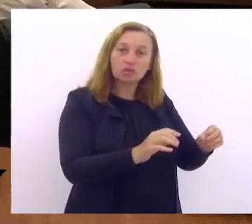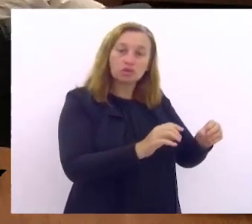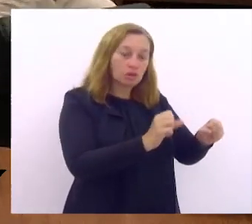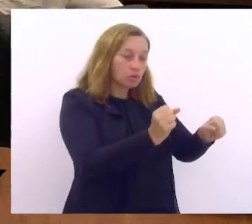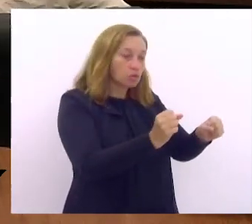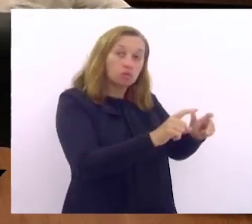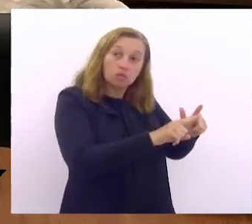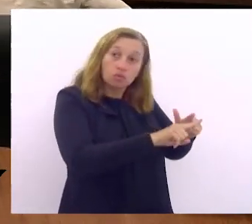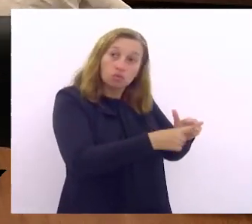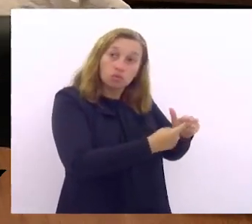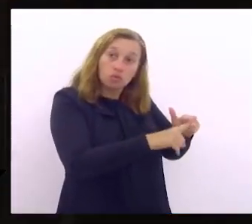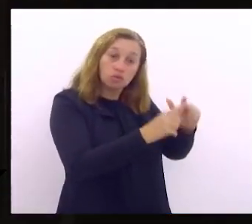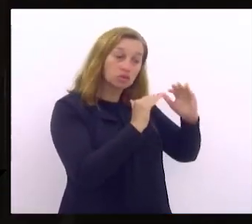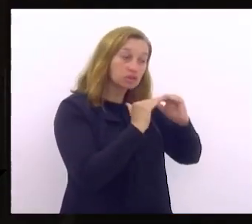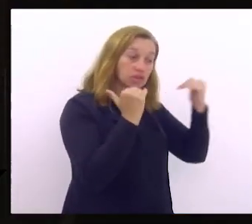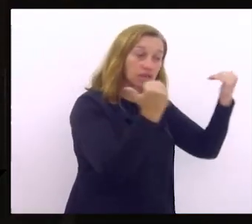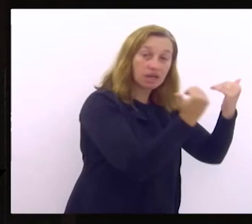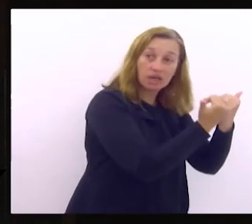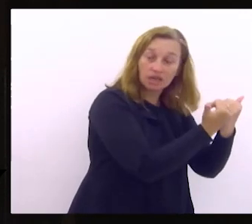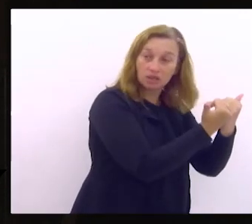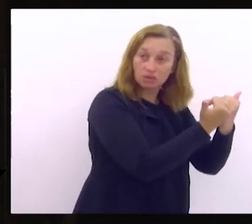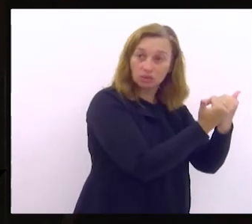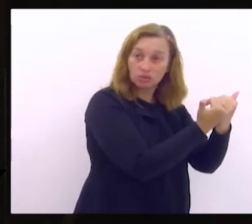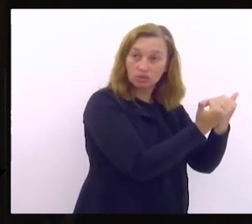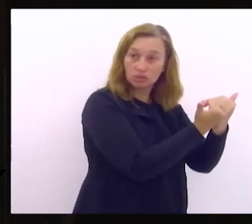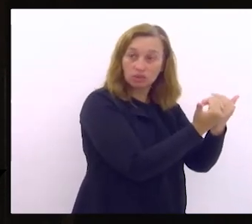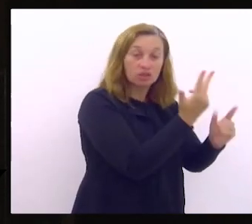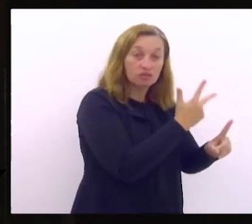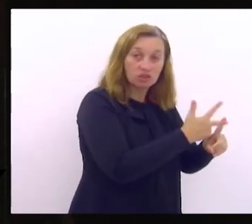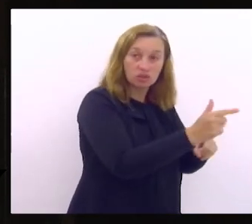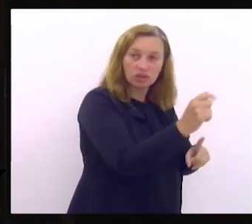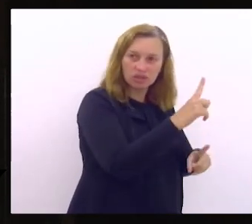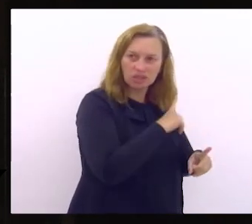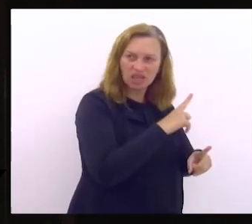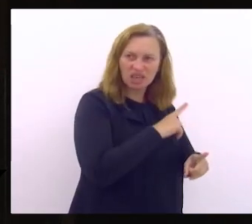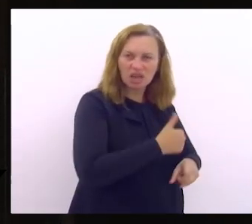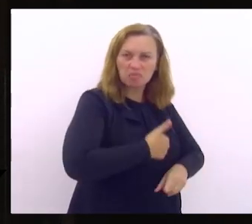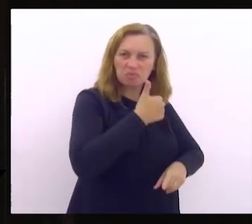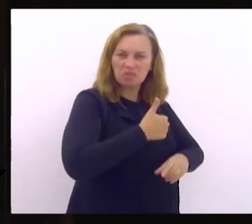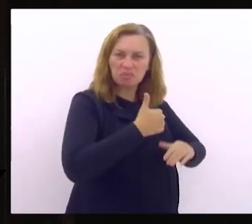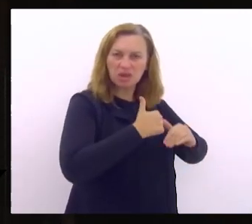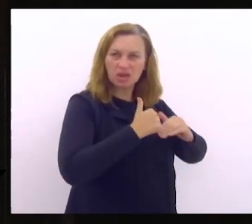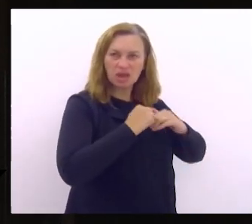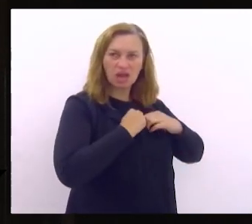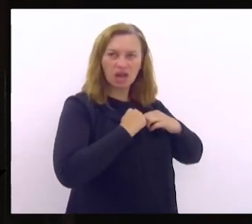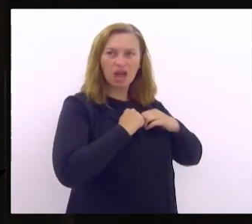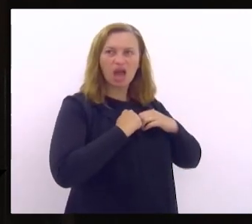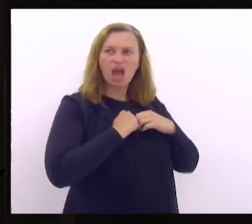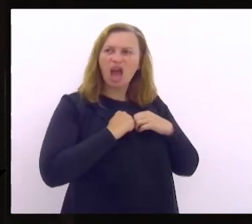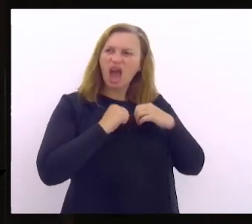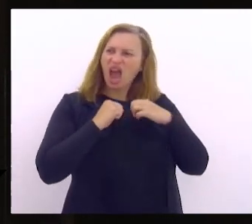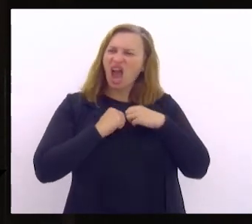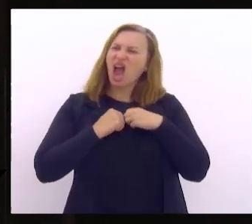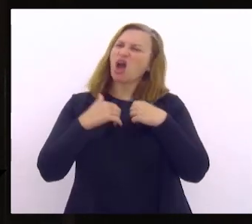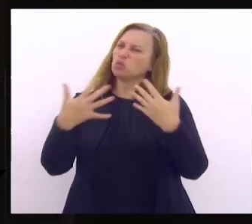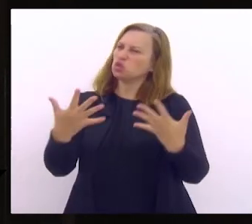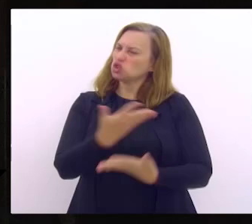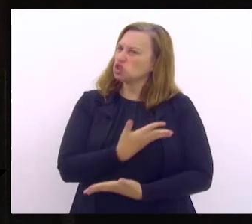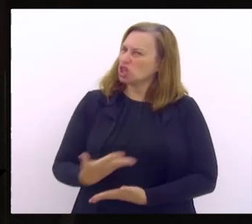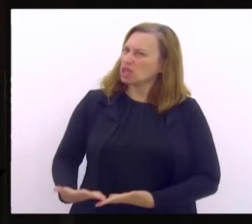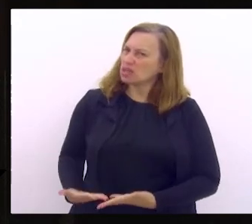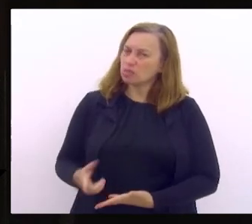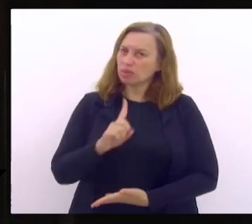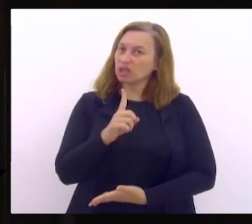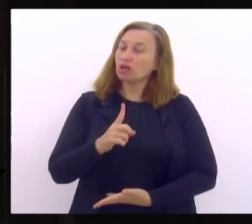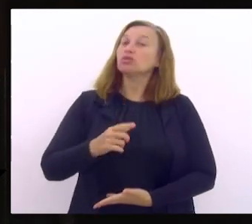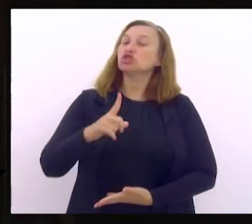Barros, não se perca nessa audiência, que essa audiência não é a primeira. Já tivemos 4 ou 5 aqui, e não foi resolvido